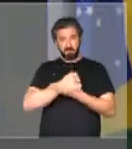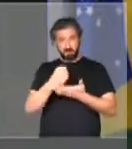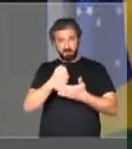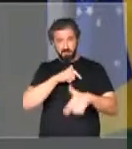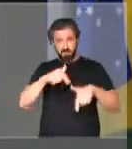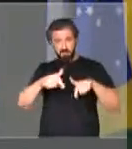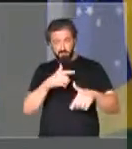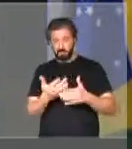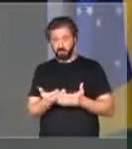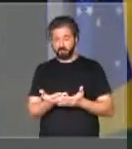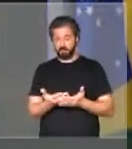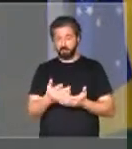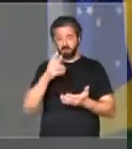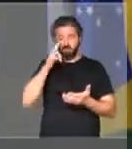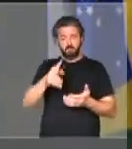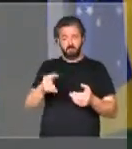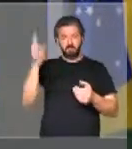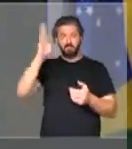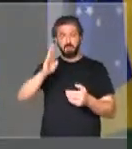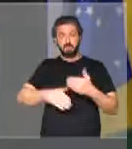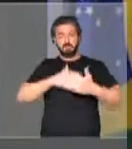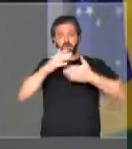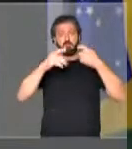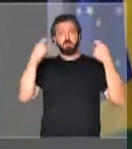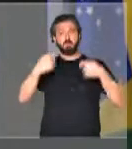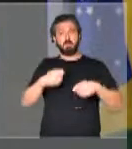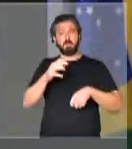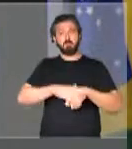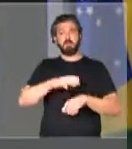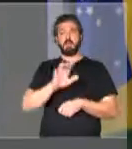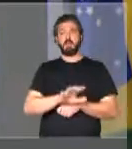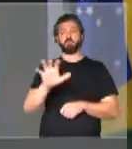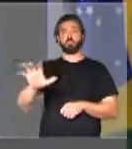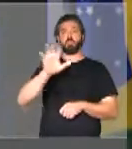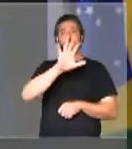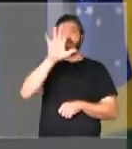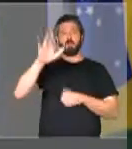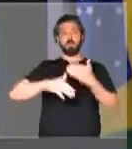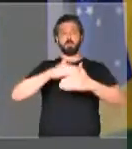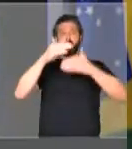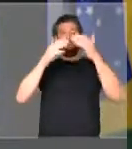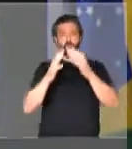quando nós vemos que o Brasil precisa de desenvolvimento regional,